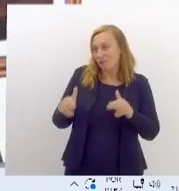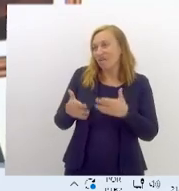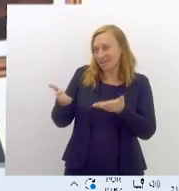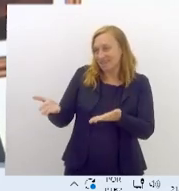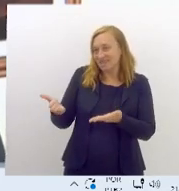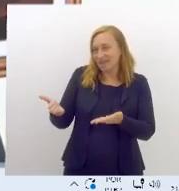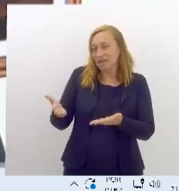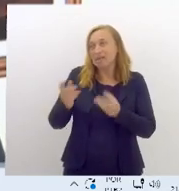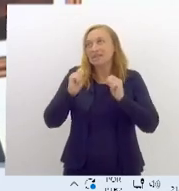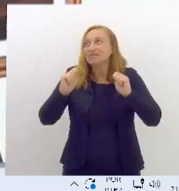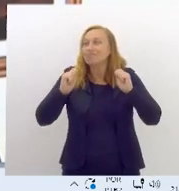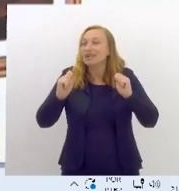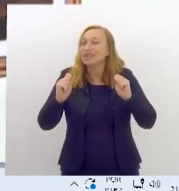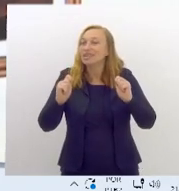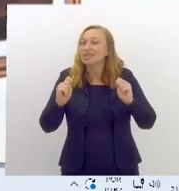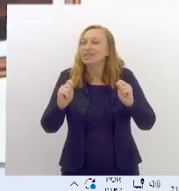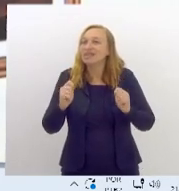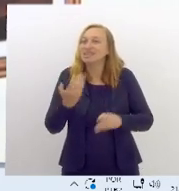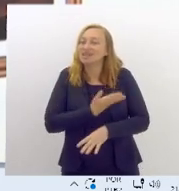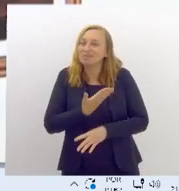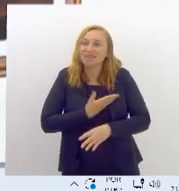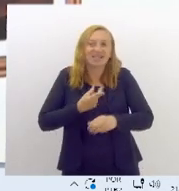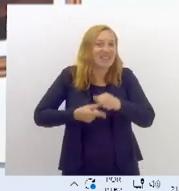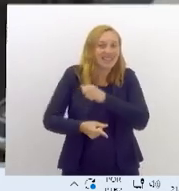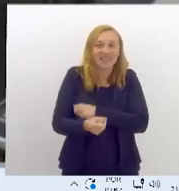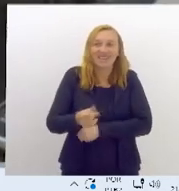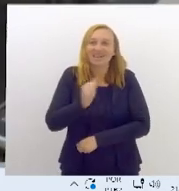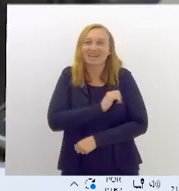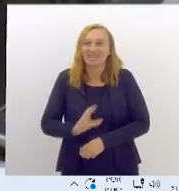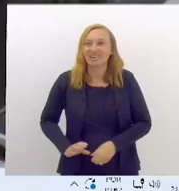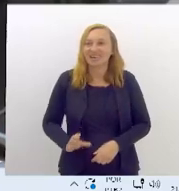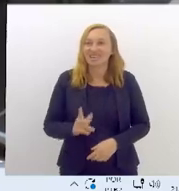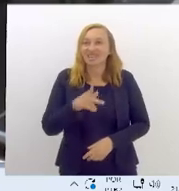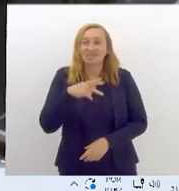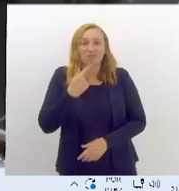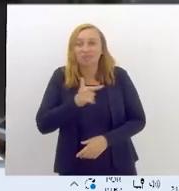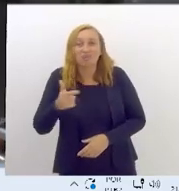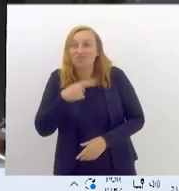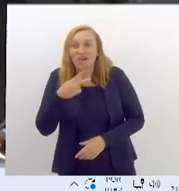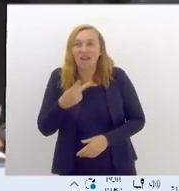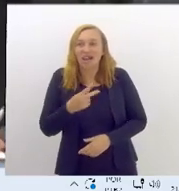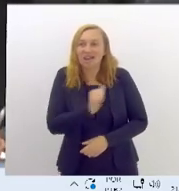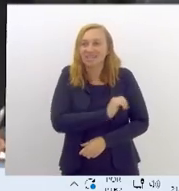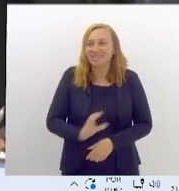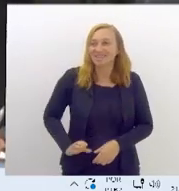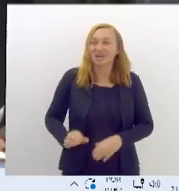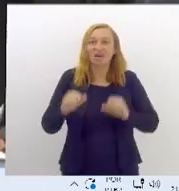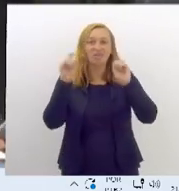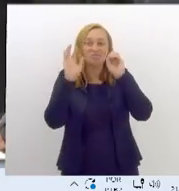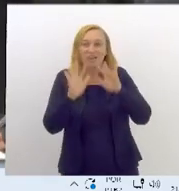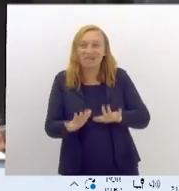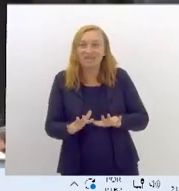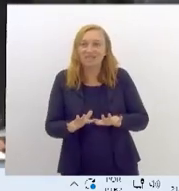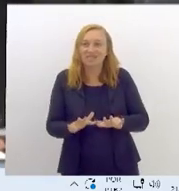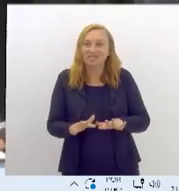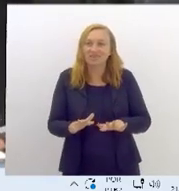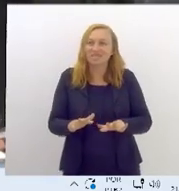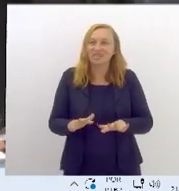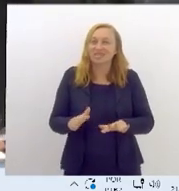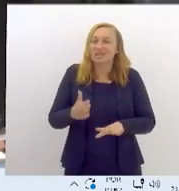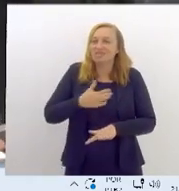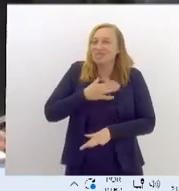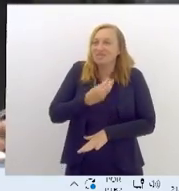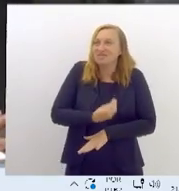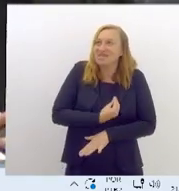que essa amizade seja para sempre André tenho nem palavras André Siciliano é uma benção foi uma benção